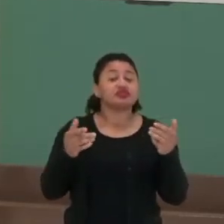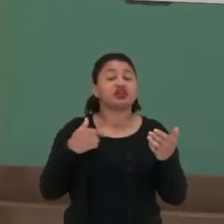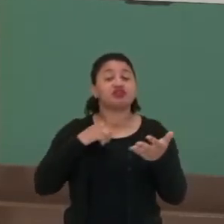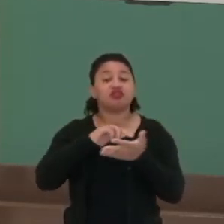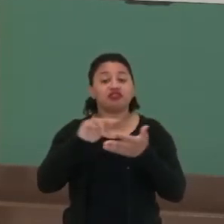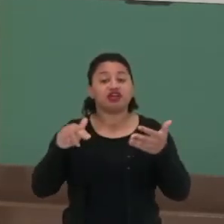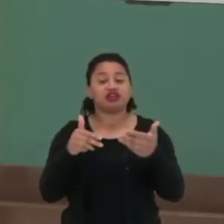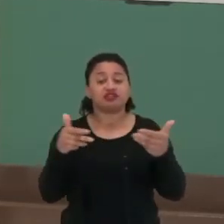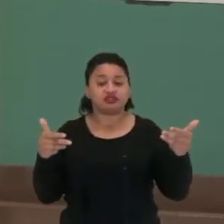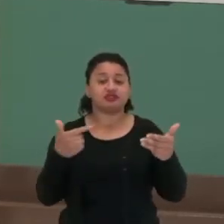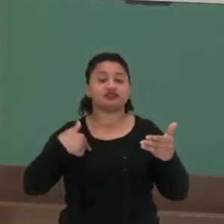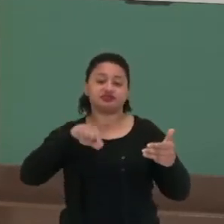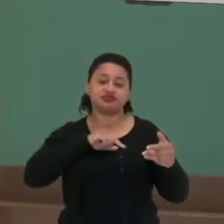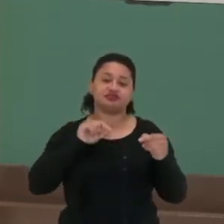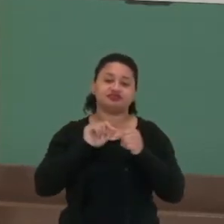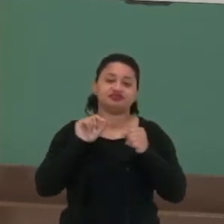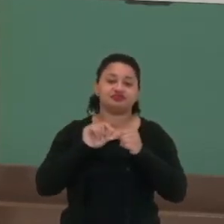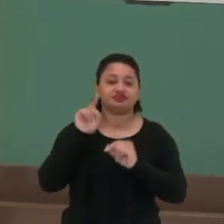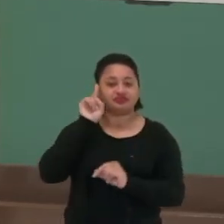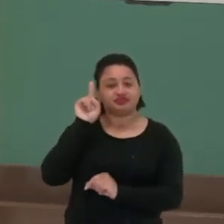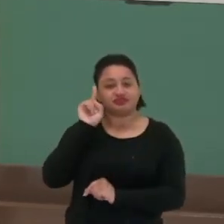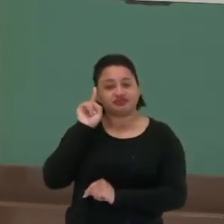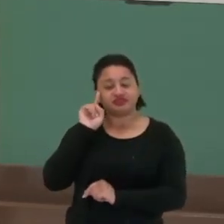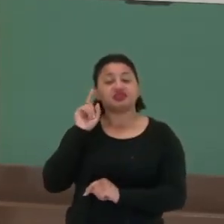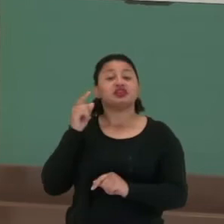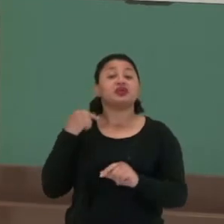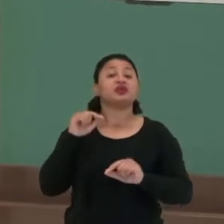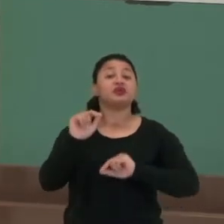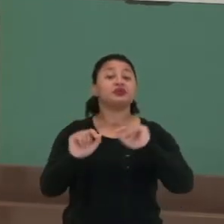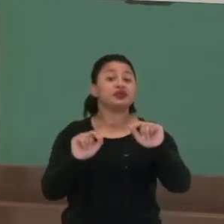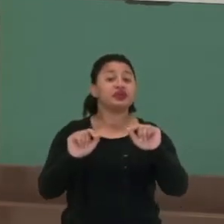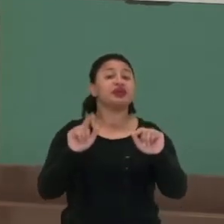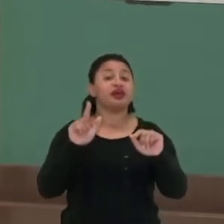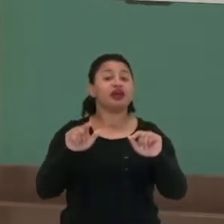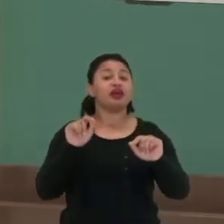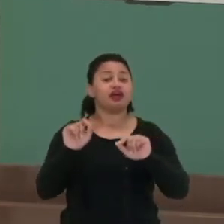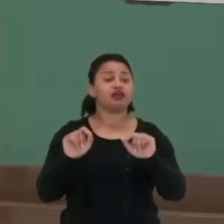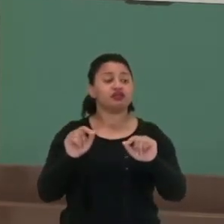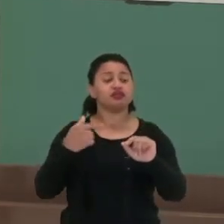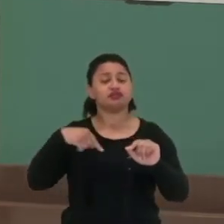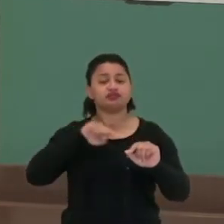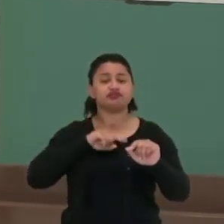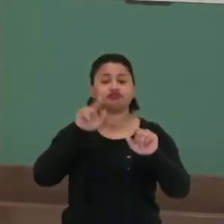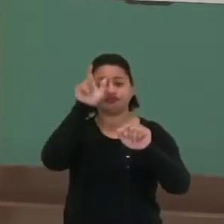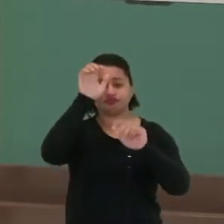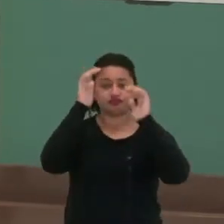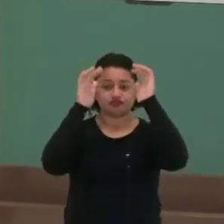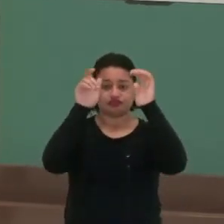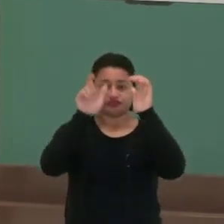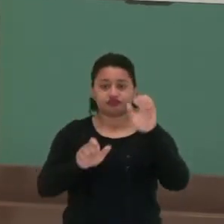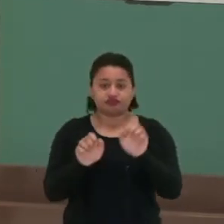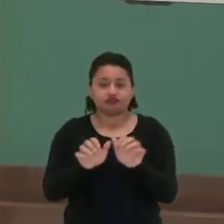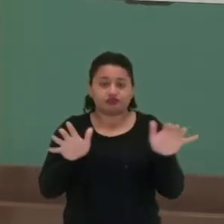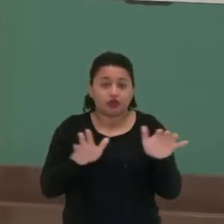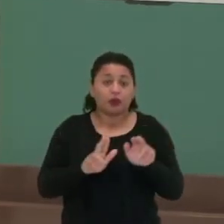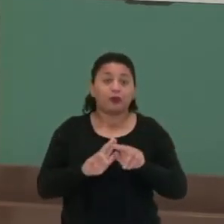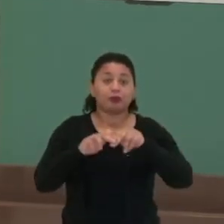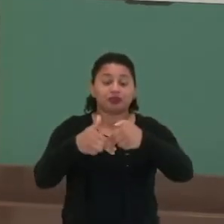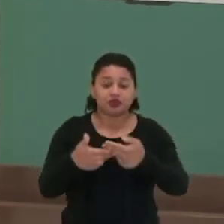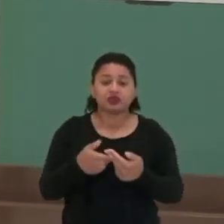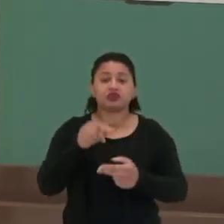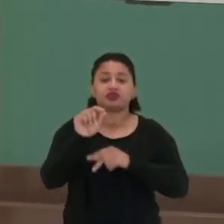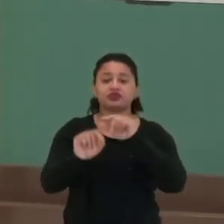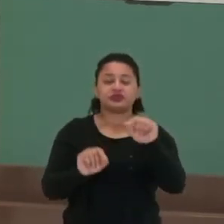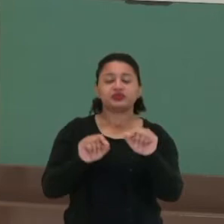coisas que nós fazemos no dia a dia, quem vai fazer essa interpretação é o nosso sistema nervoso. Por isso, temos